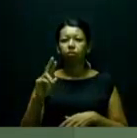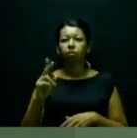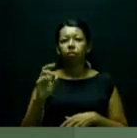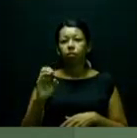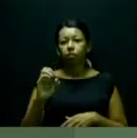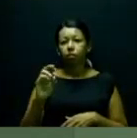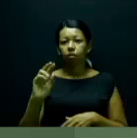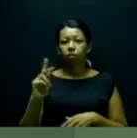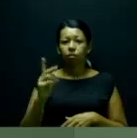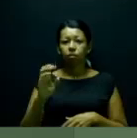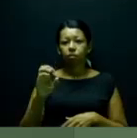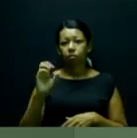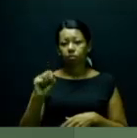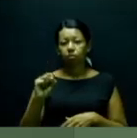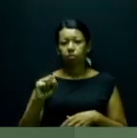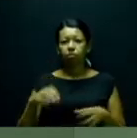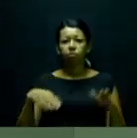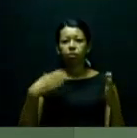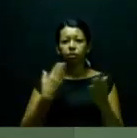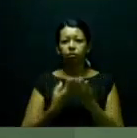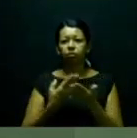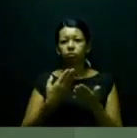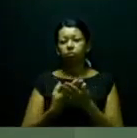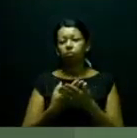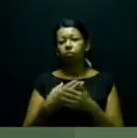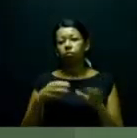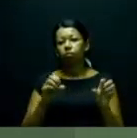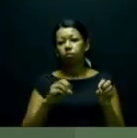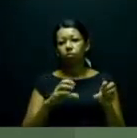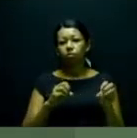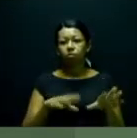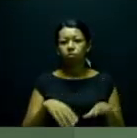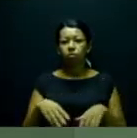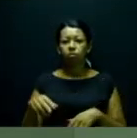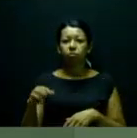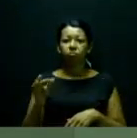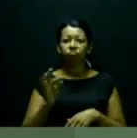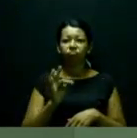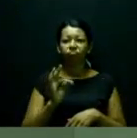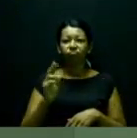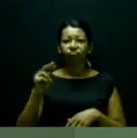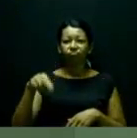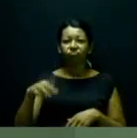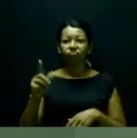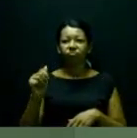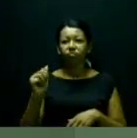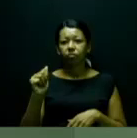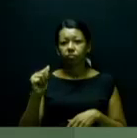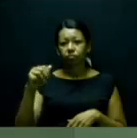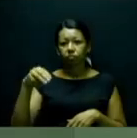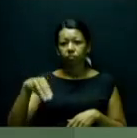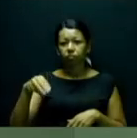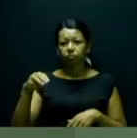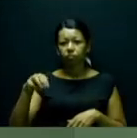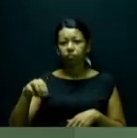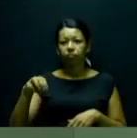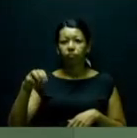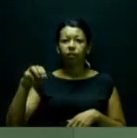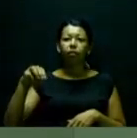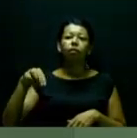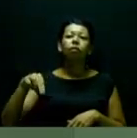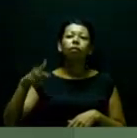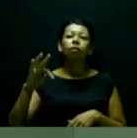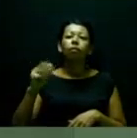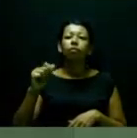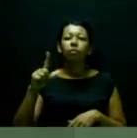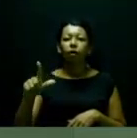creche, pré-escola, ensino fundamental, transporte universitário, incluindo-se